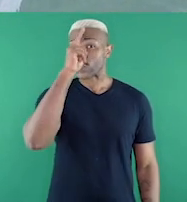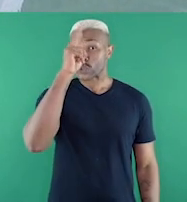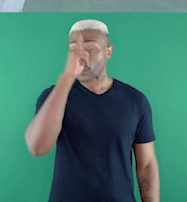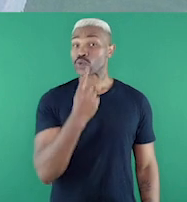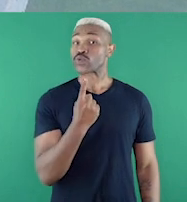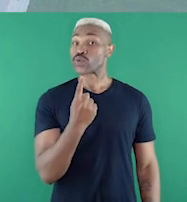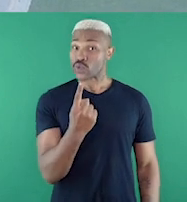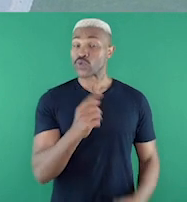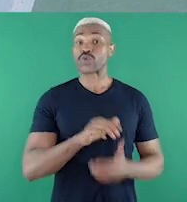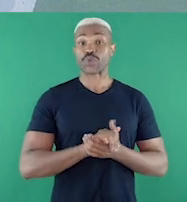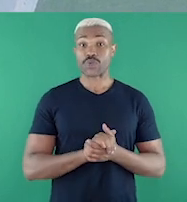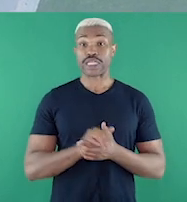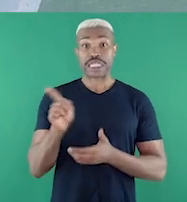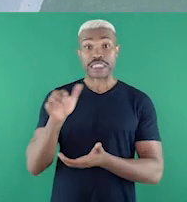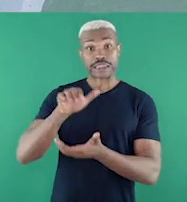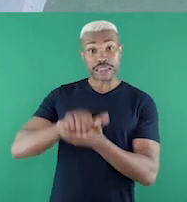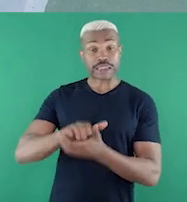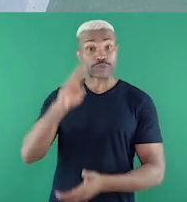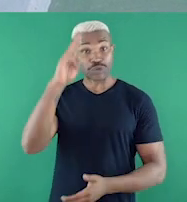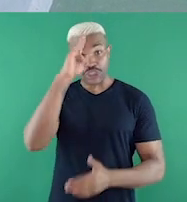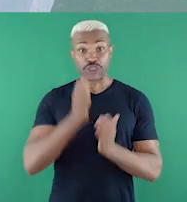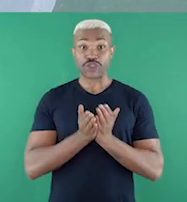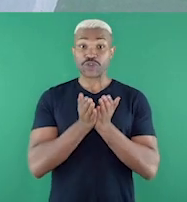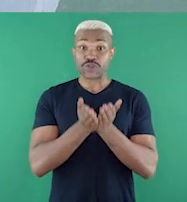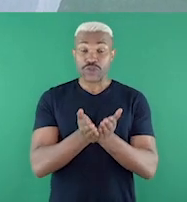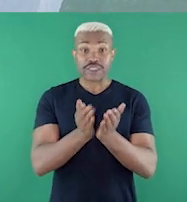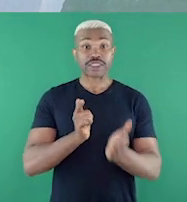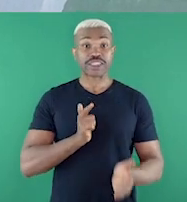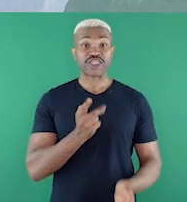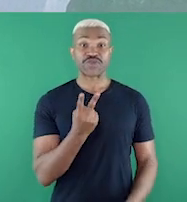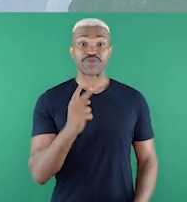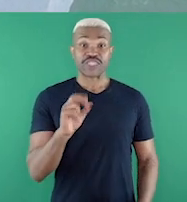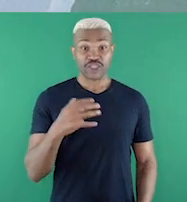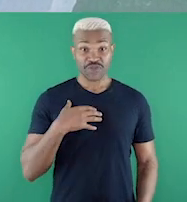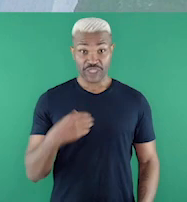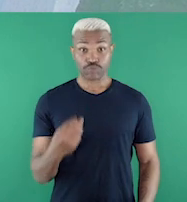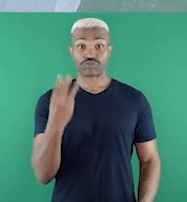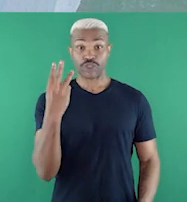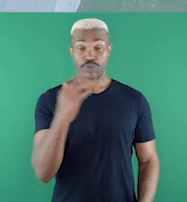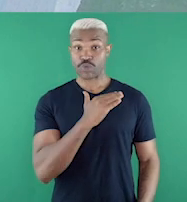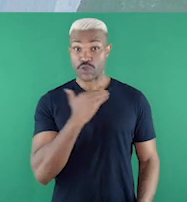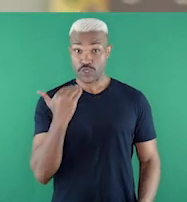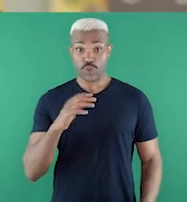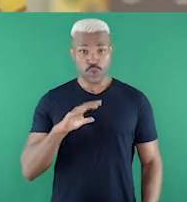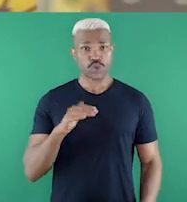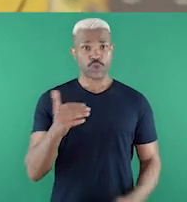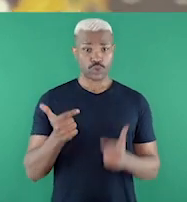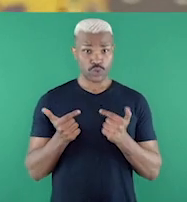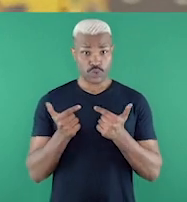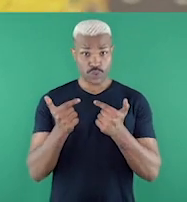que foi casada com um almirante que teve 20 filhos. Três morreram como bravos heróis de